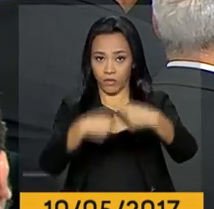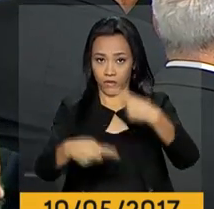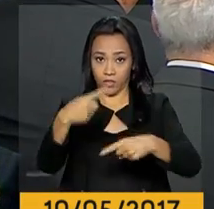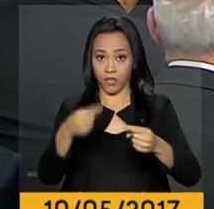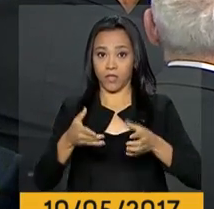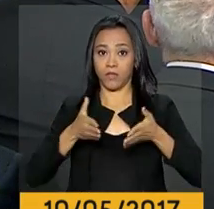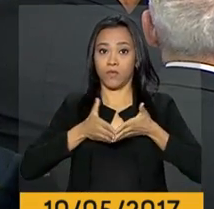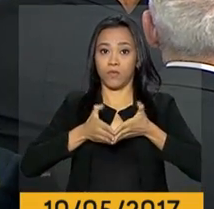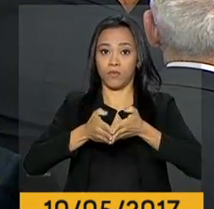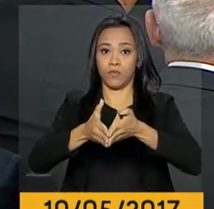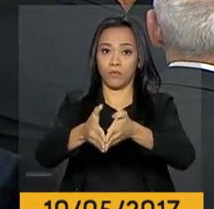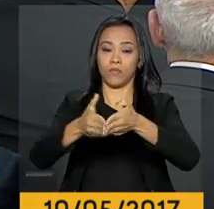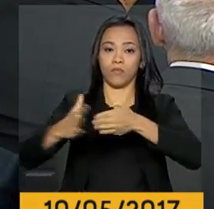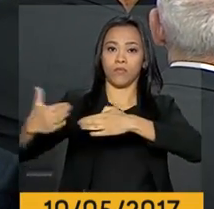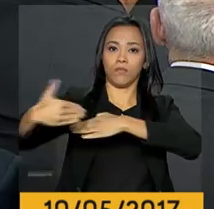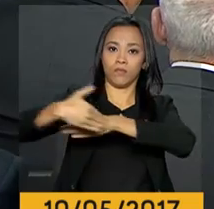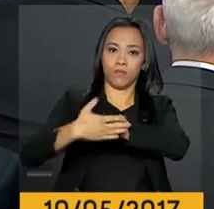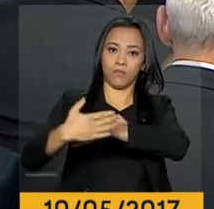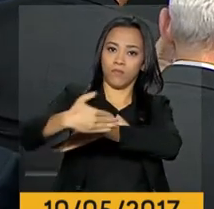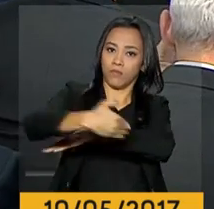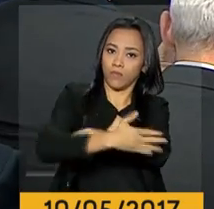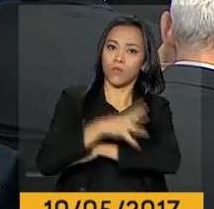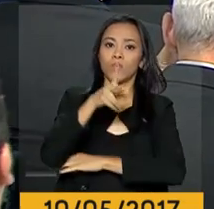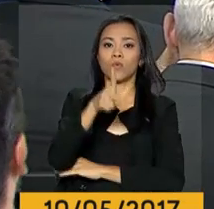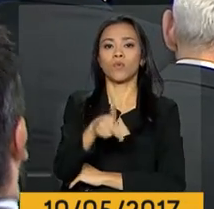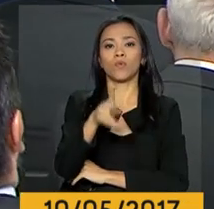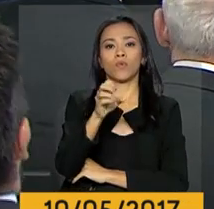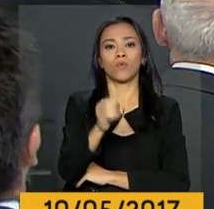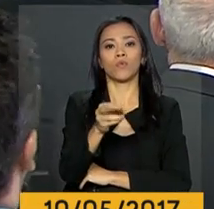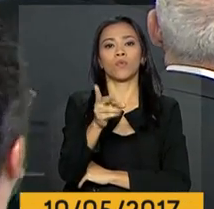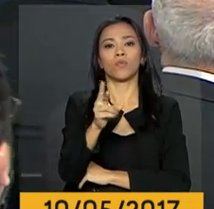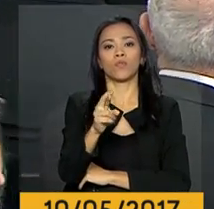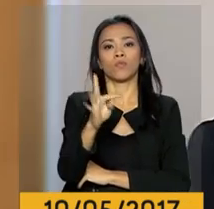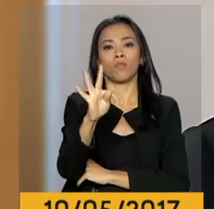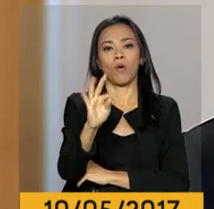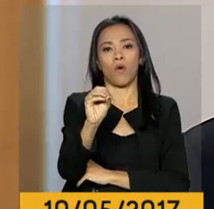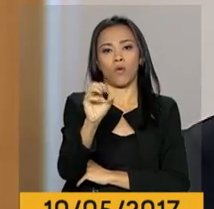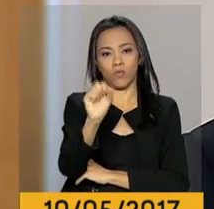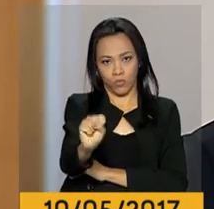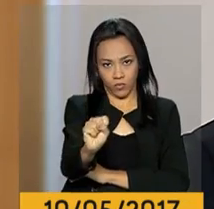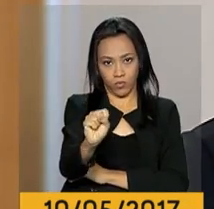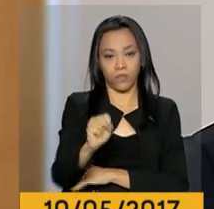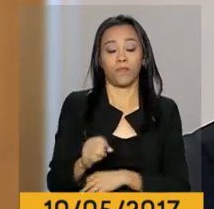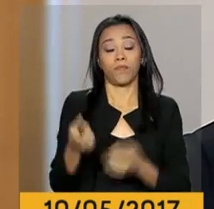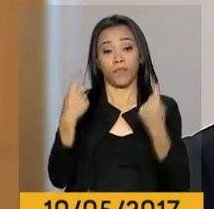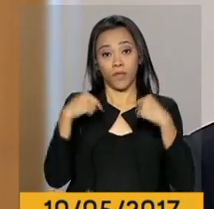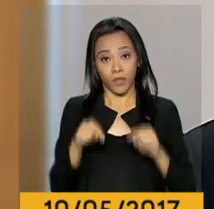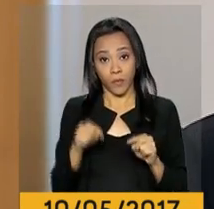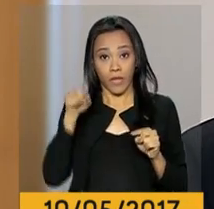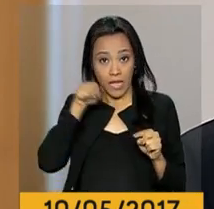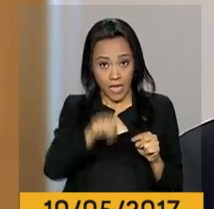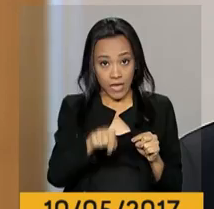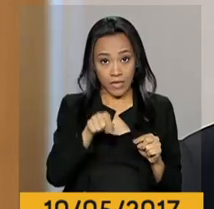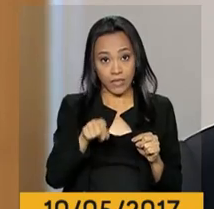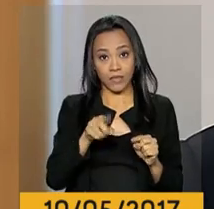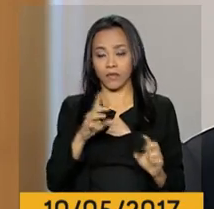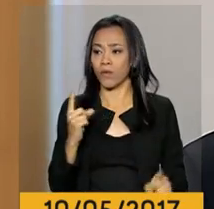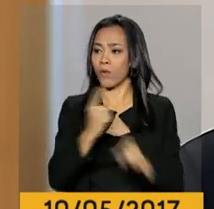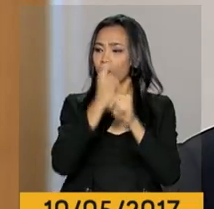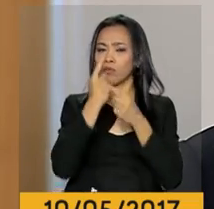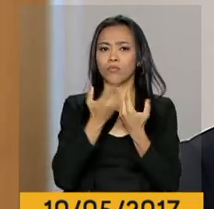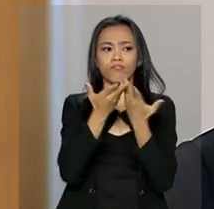né e e e na verdade o que se verificou também é que este ato é para eh